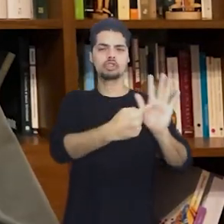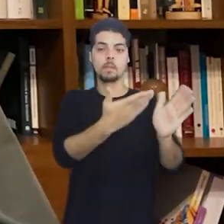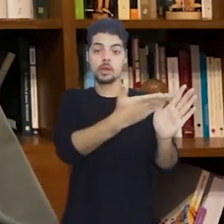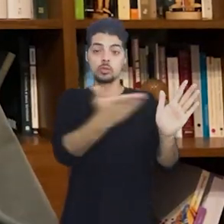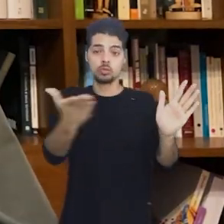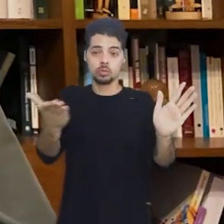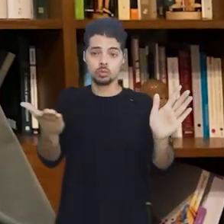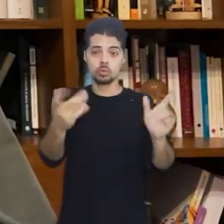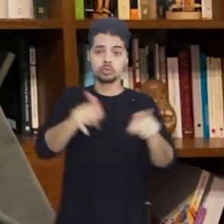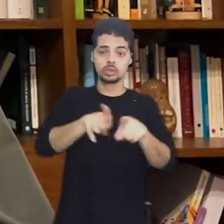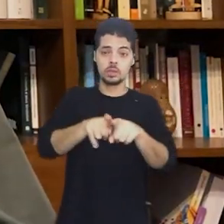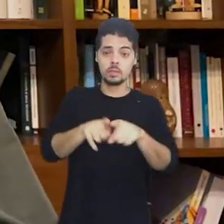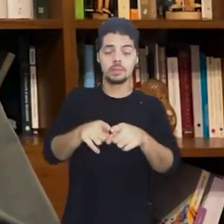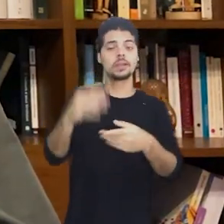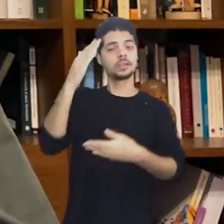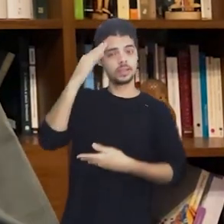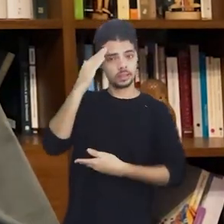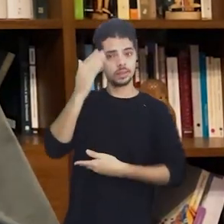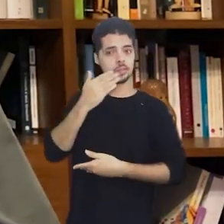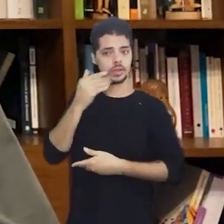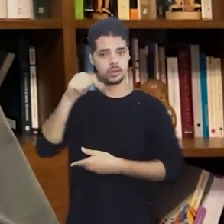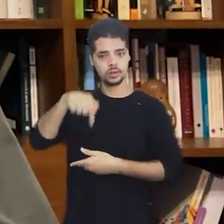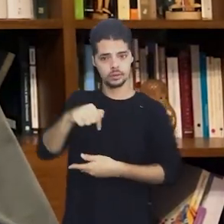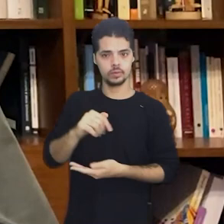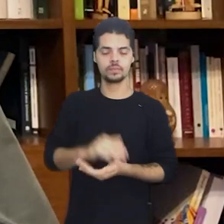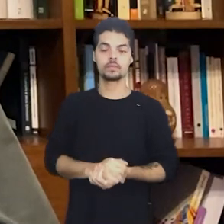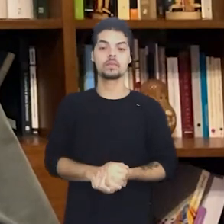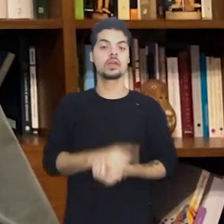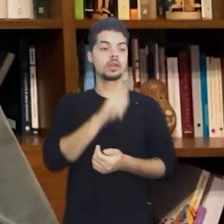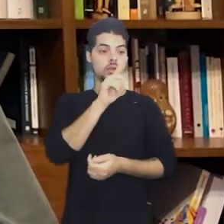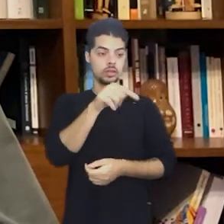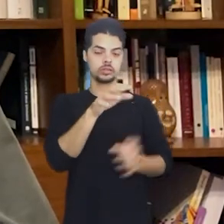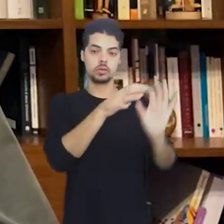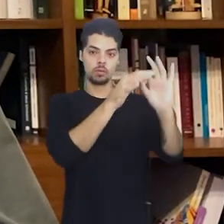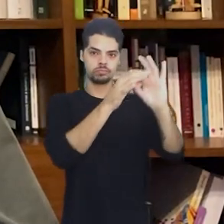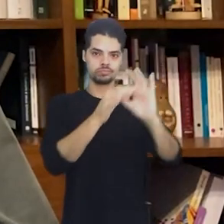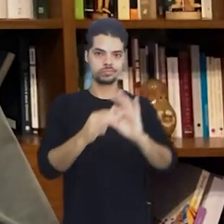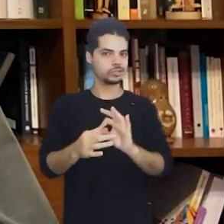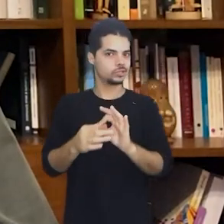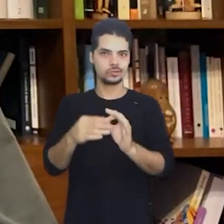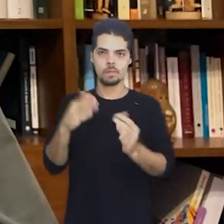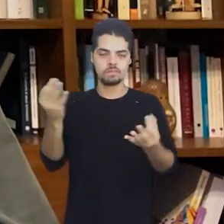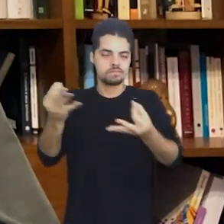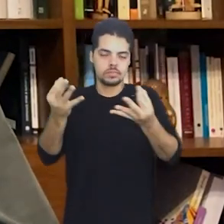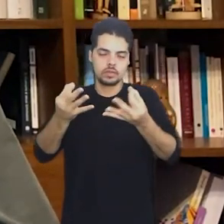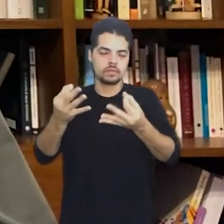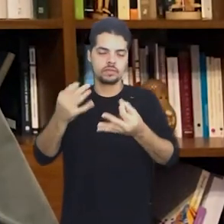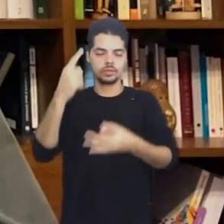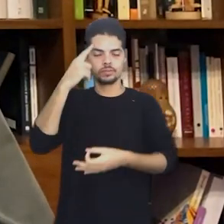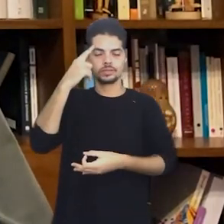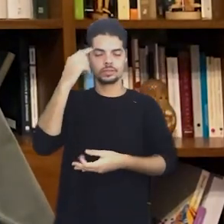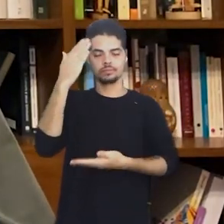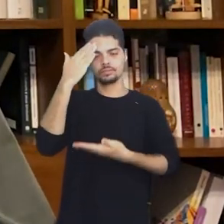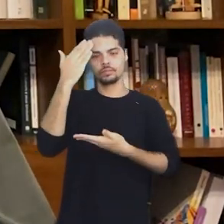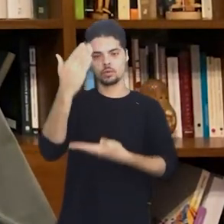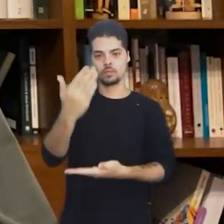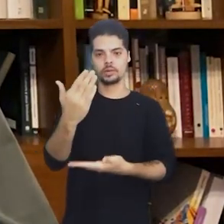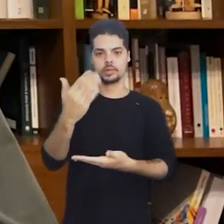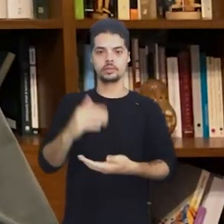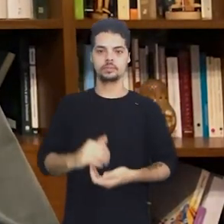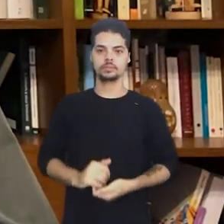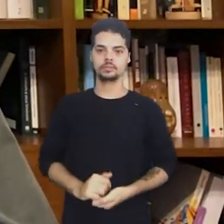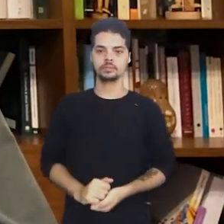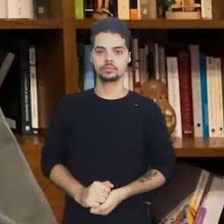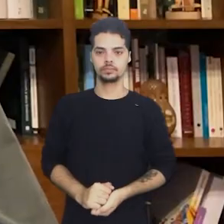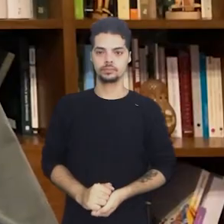de fato seja superada esse é o contexto ideal para que a gente gente possa repensar e revisitar o tema